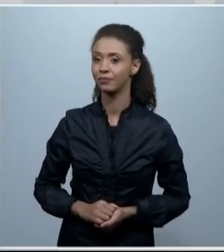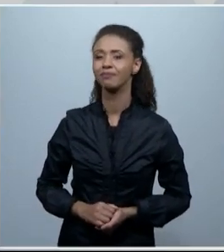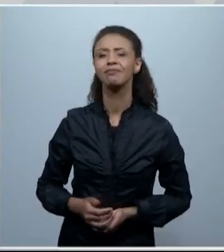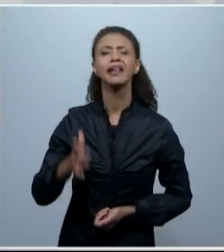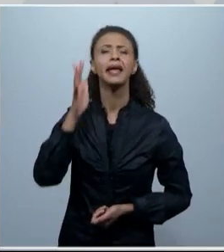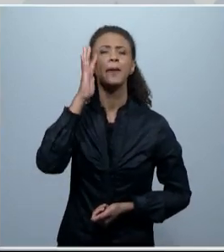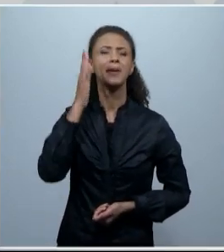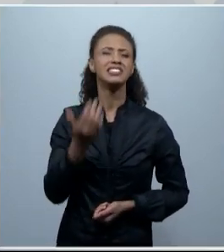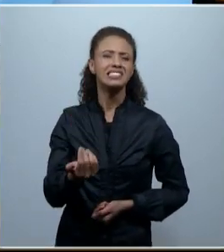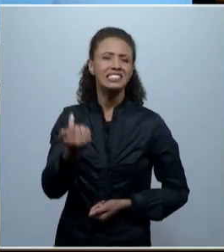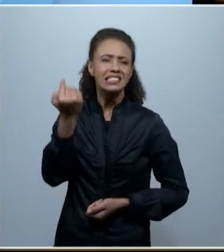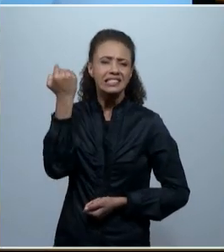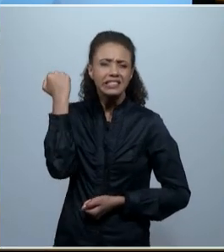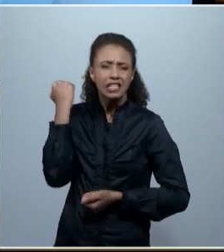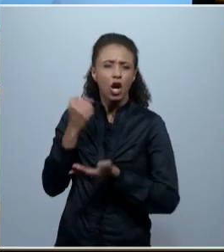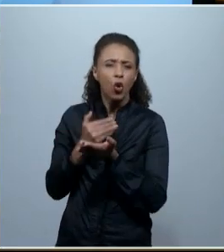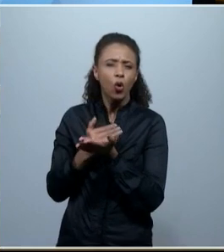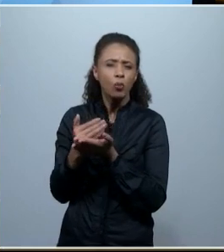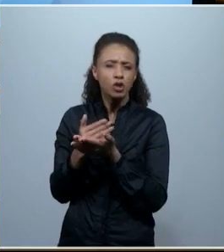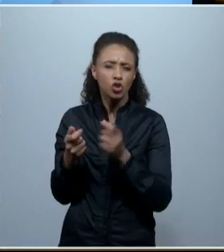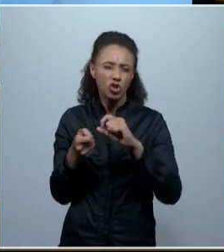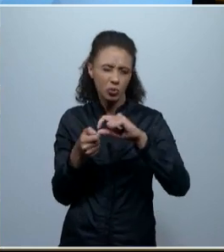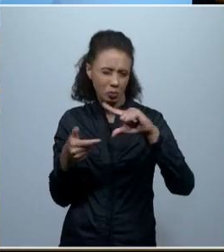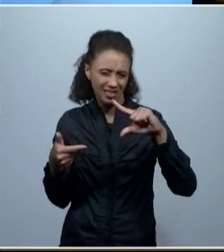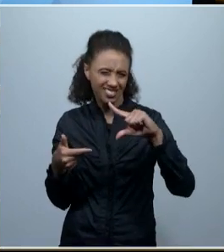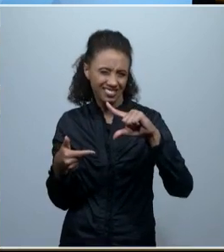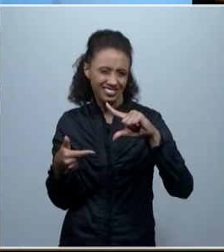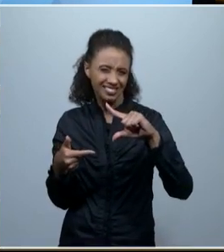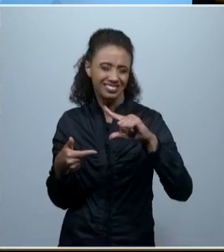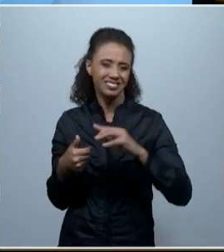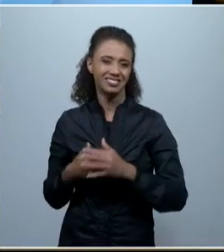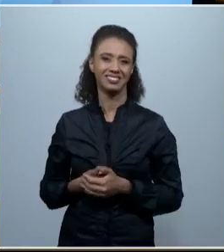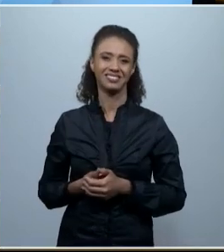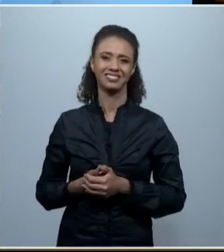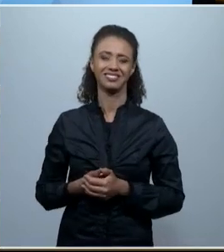começo da geometria tem aqueles conceitos primitivos né